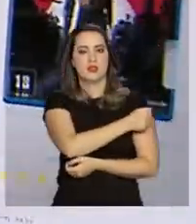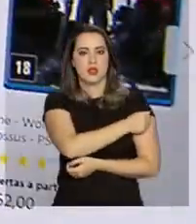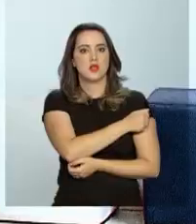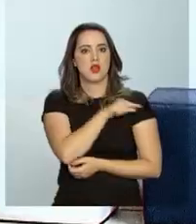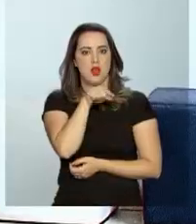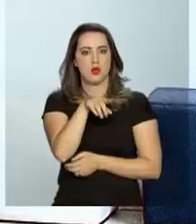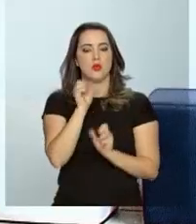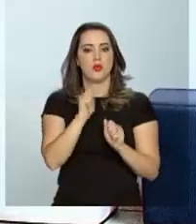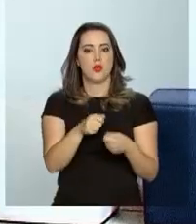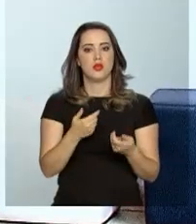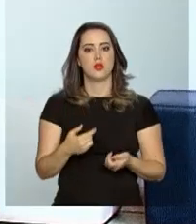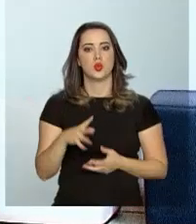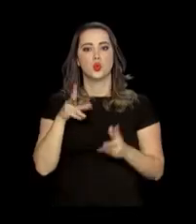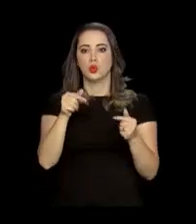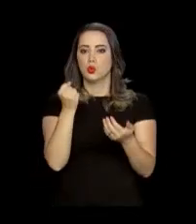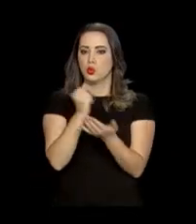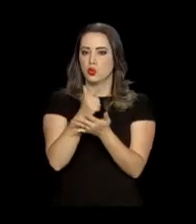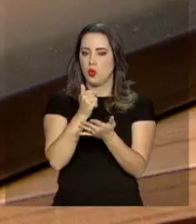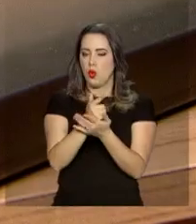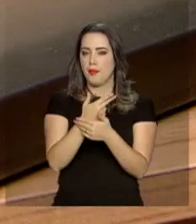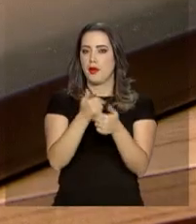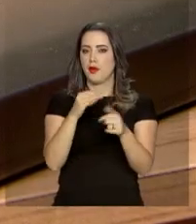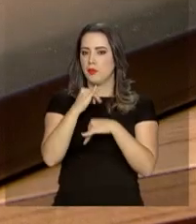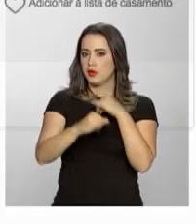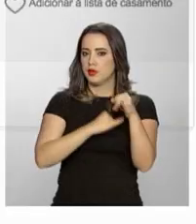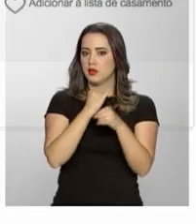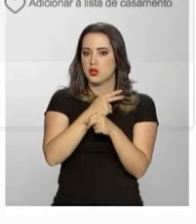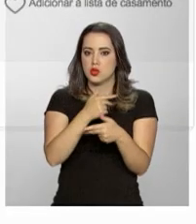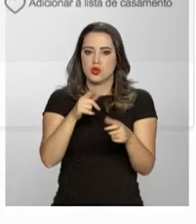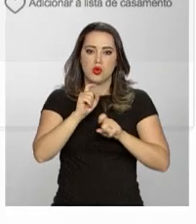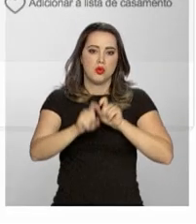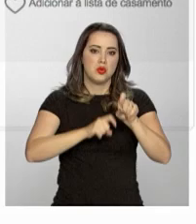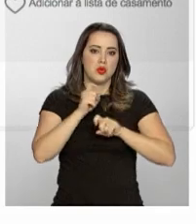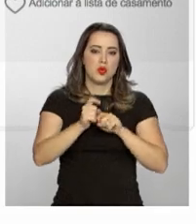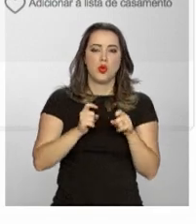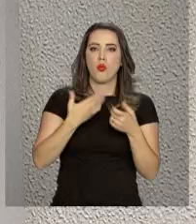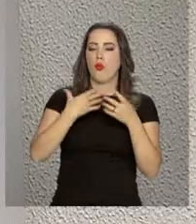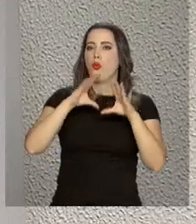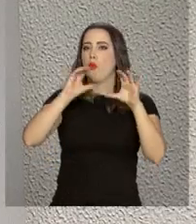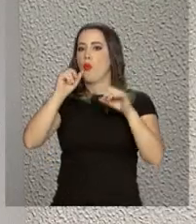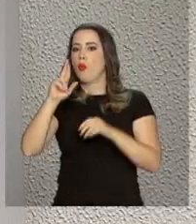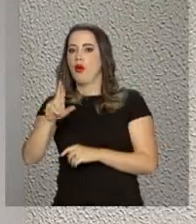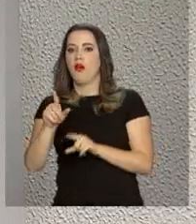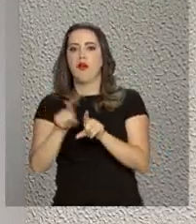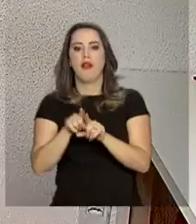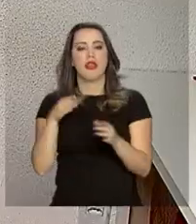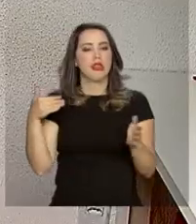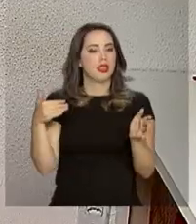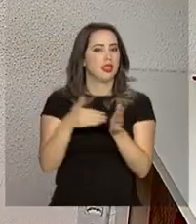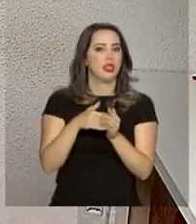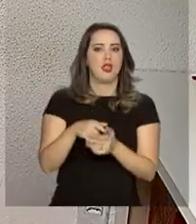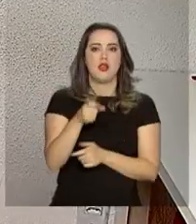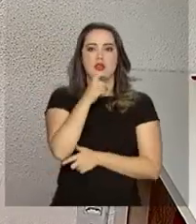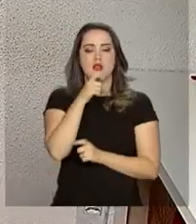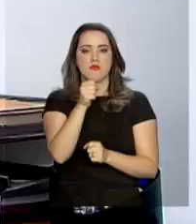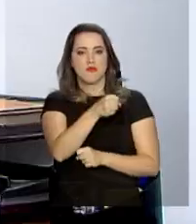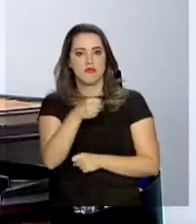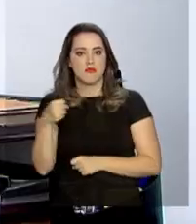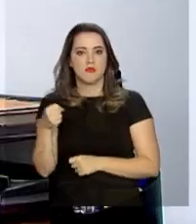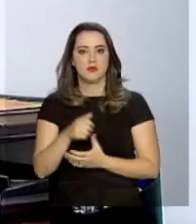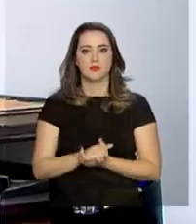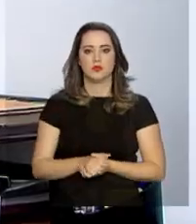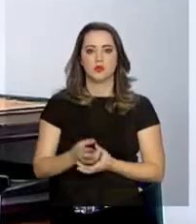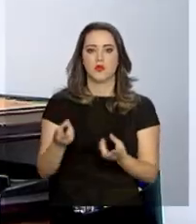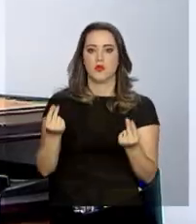internet as caixas de som televisões computadores aparelhos de ar condicionado e até a geladeira da copa dos funcionários o